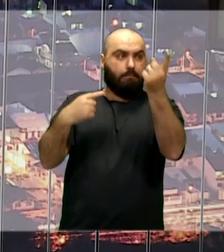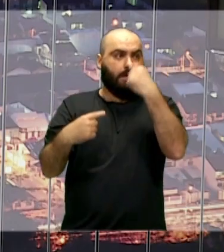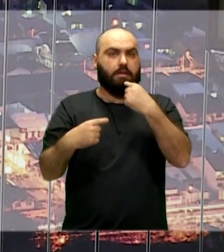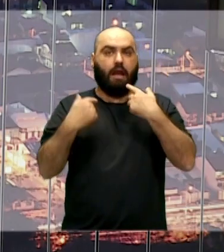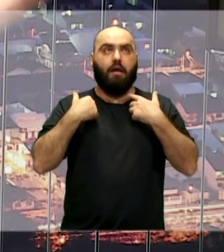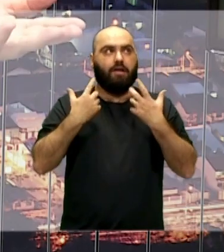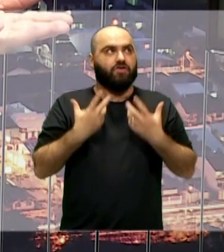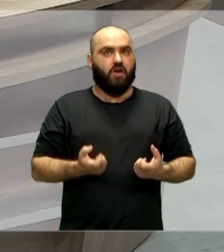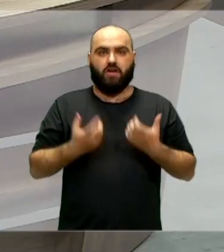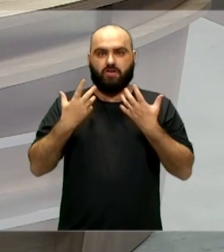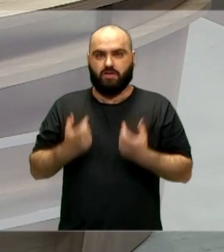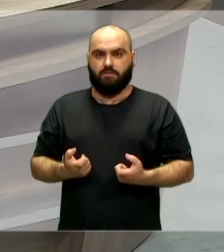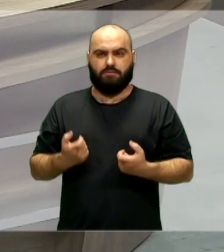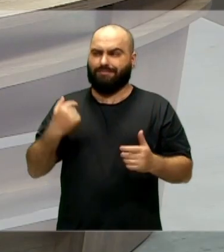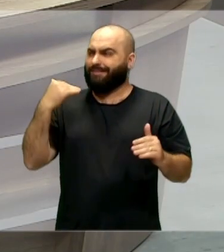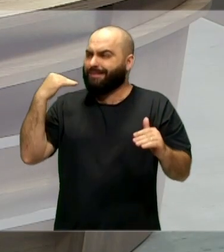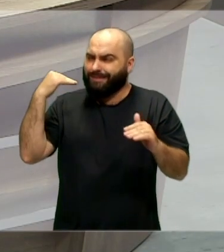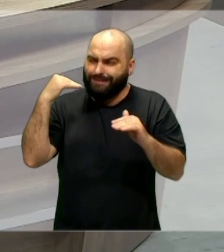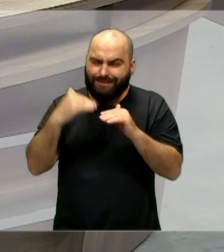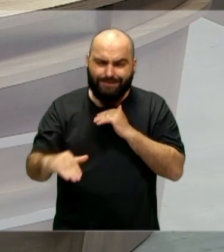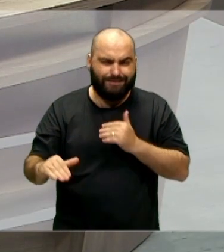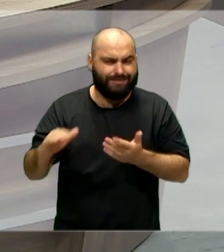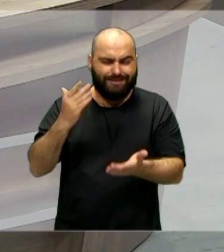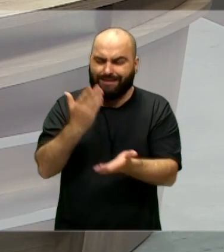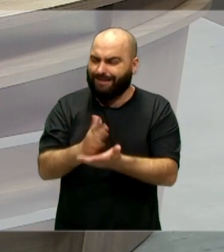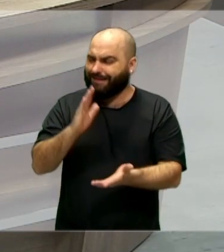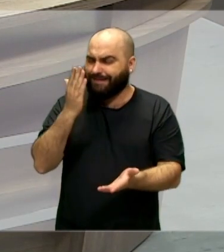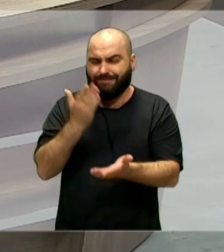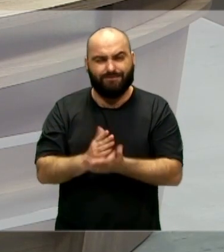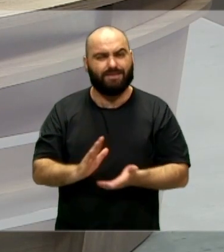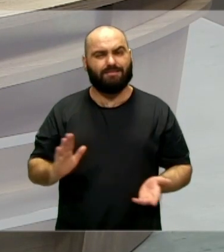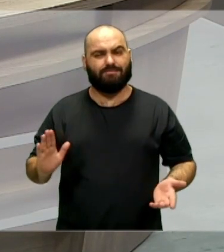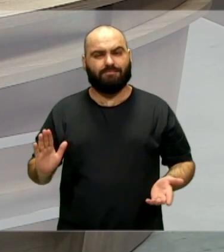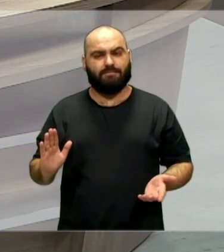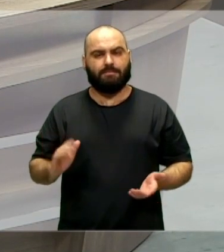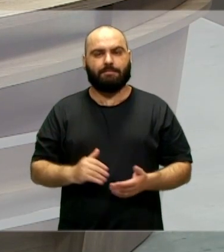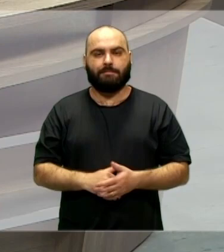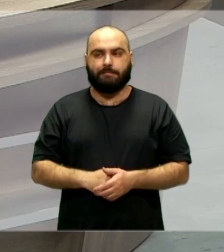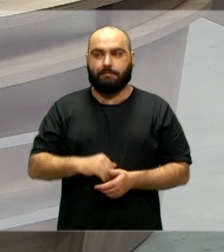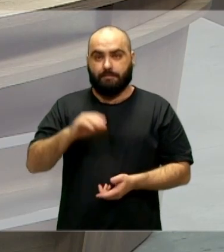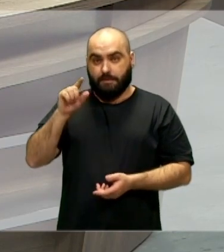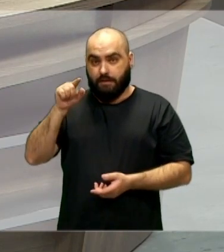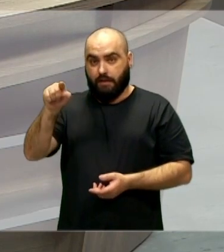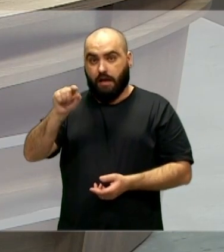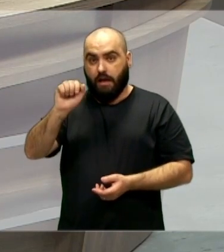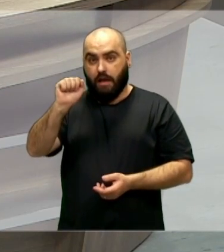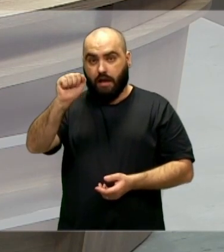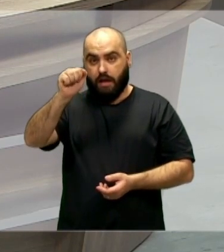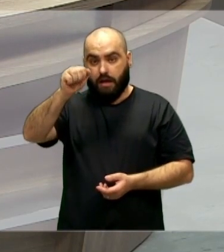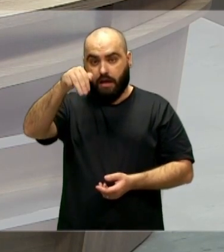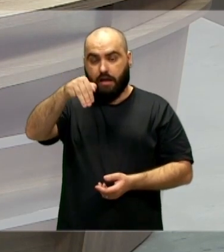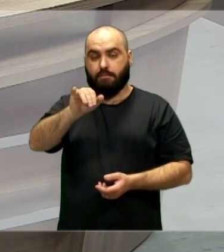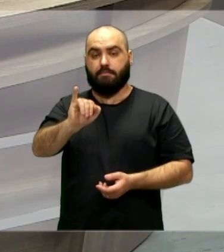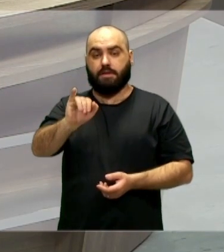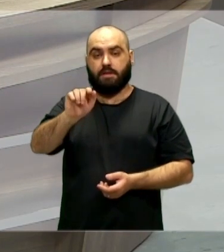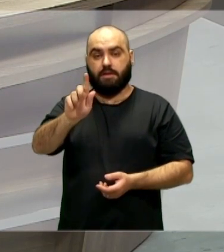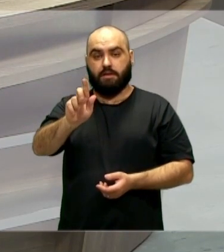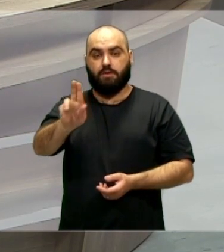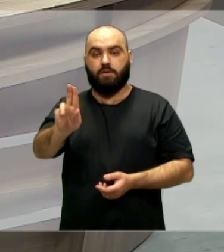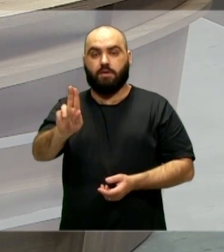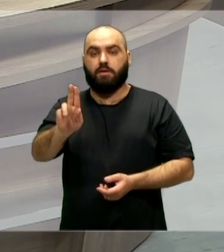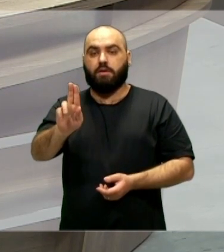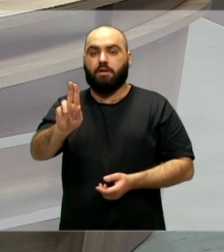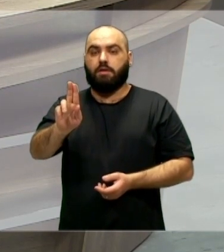interessante essa questão de tu dizeres, Wellington, que ali no Amigo vocês perguntam para a pessoa qual é a